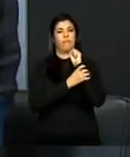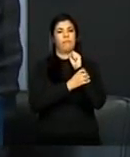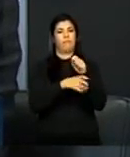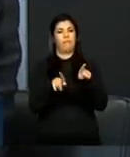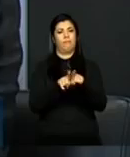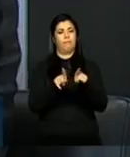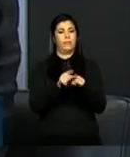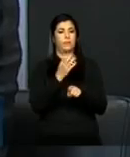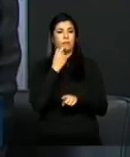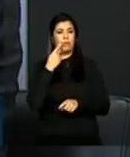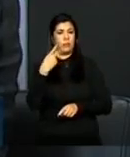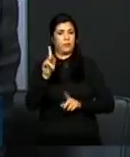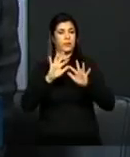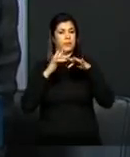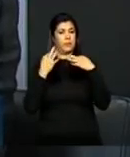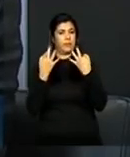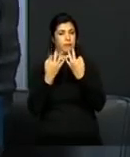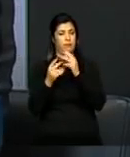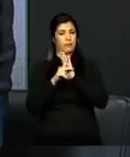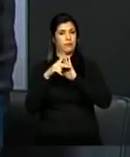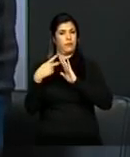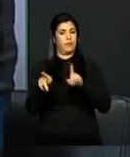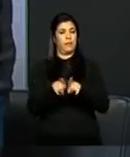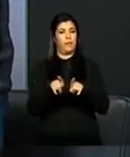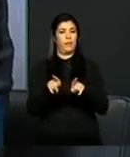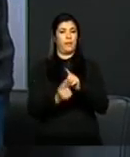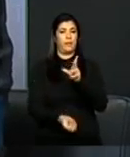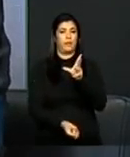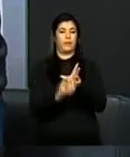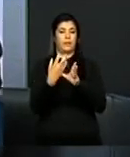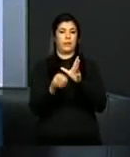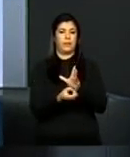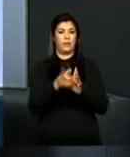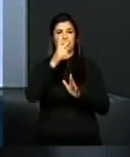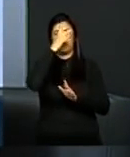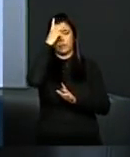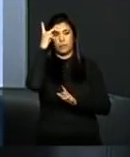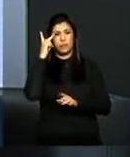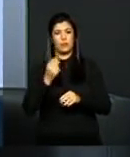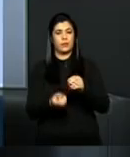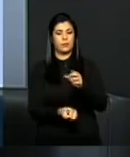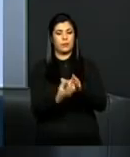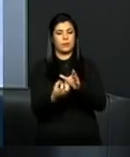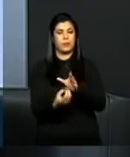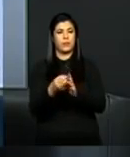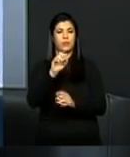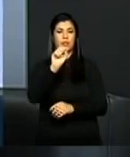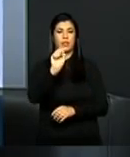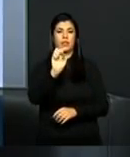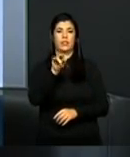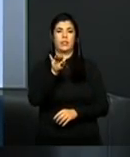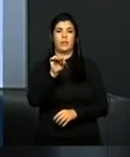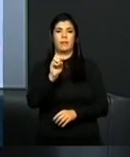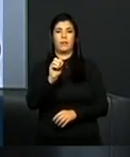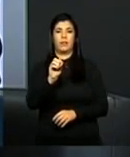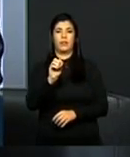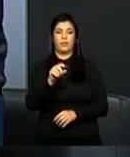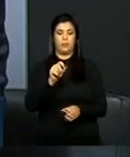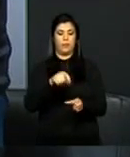alimentar daquela família, em primeiro lugar, e também para a geração de excedentes. E uma coisa que eu acho que também é importante